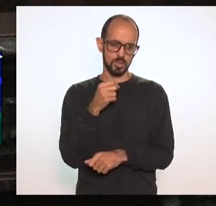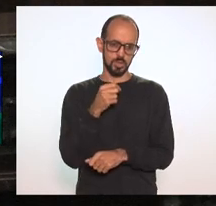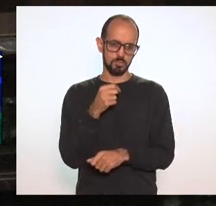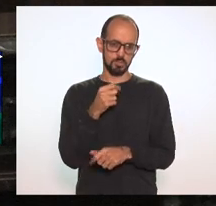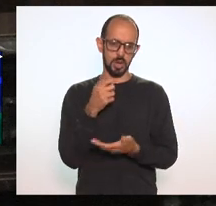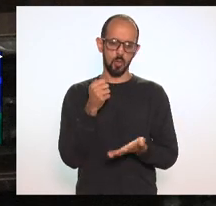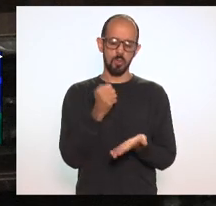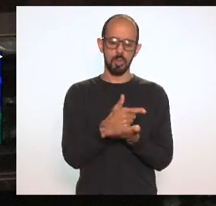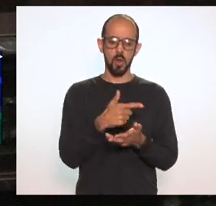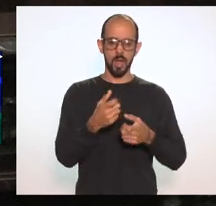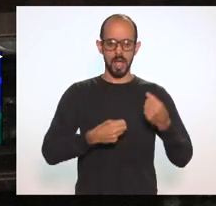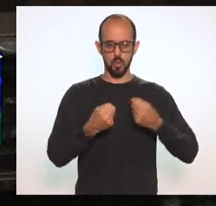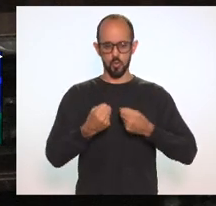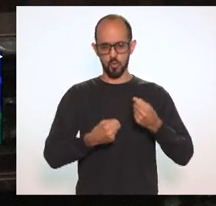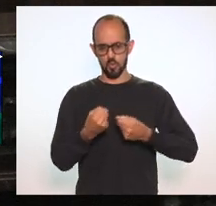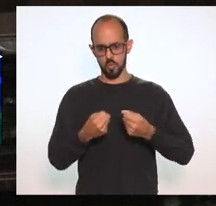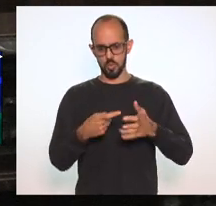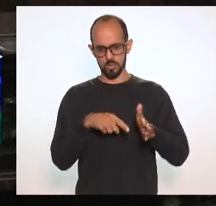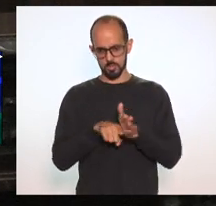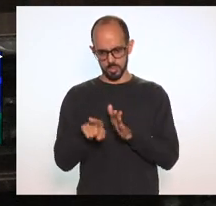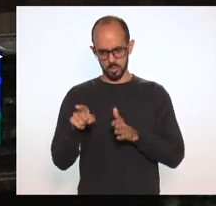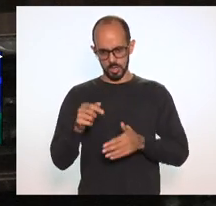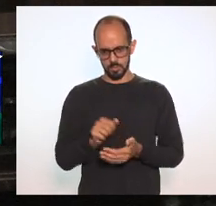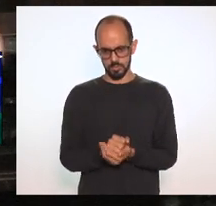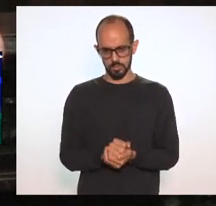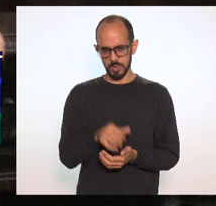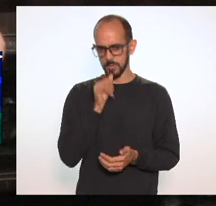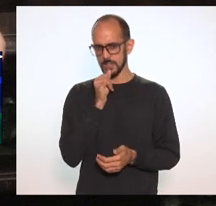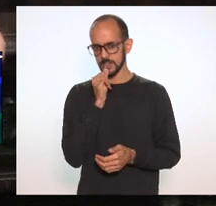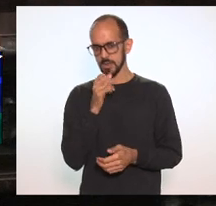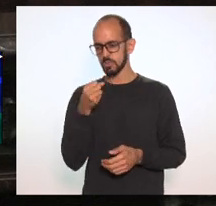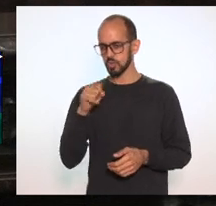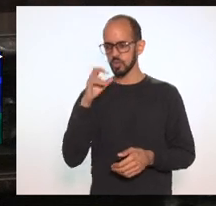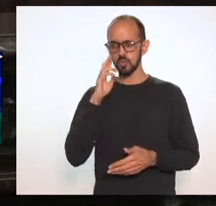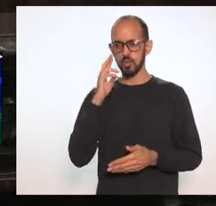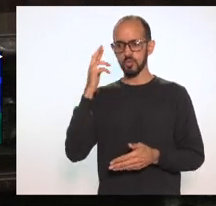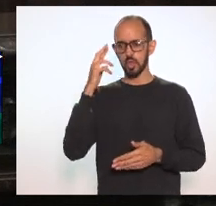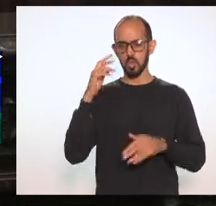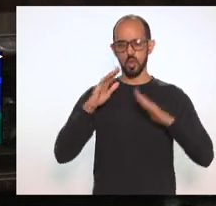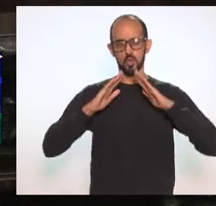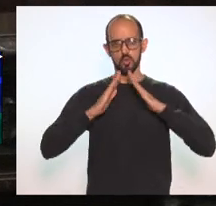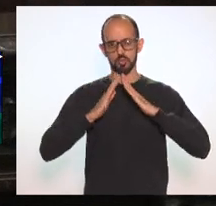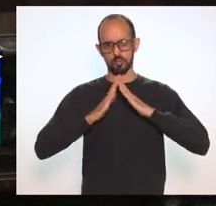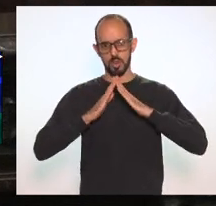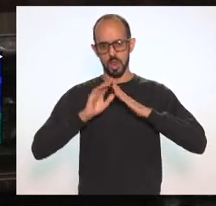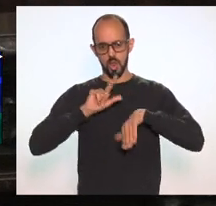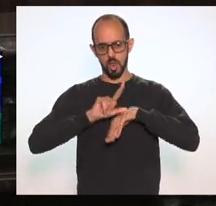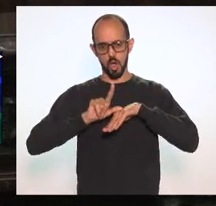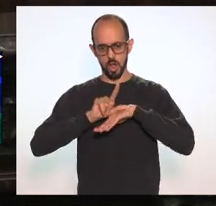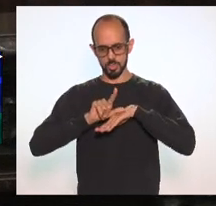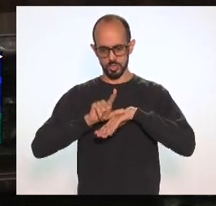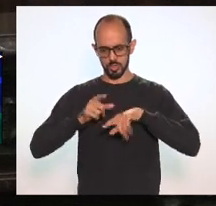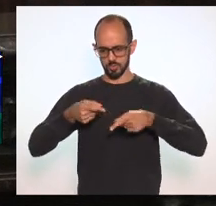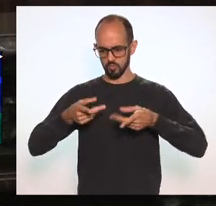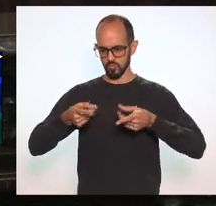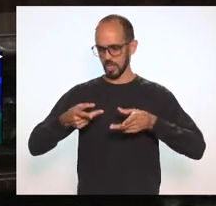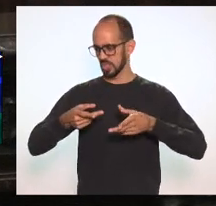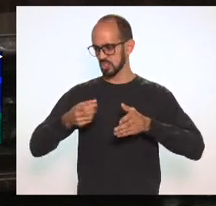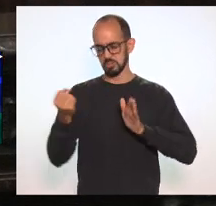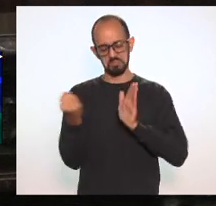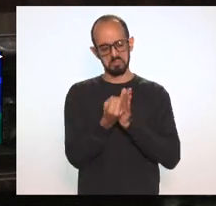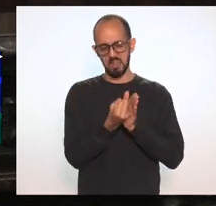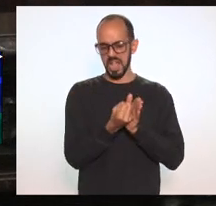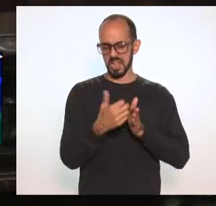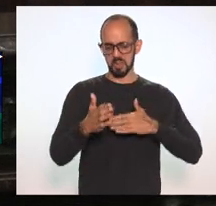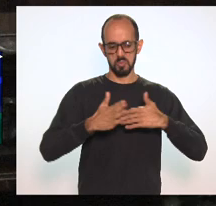para comprar um carro ou seja todo uma agência da Mitsubishi da Renault da Peugeot da